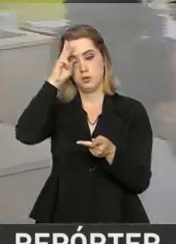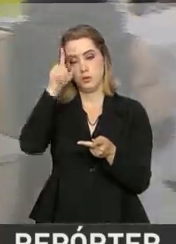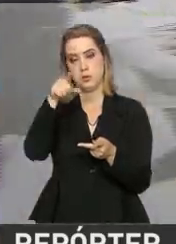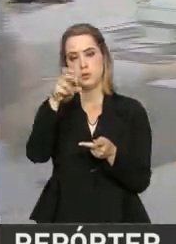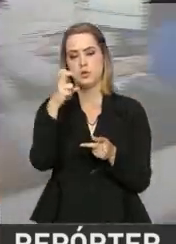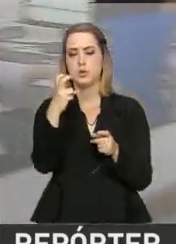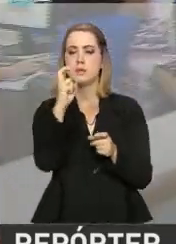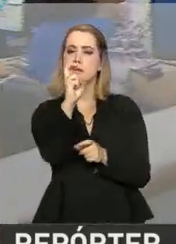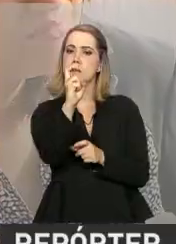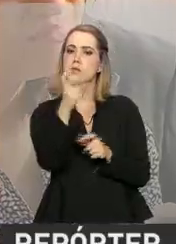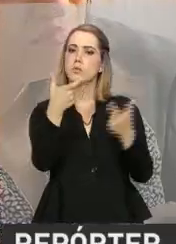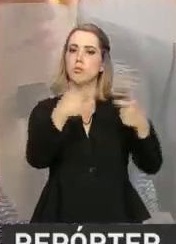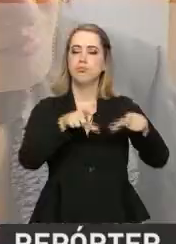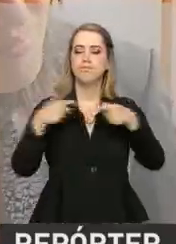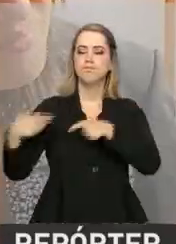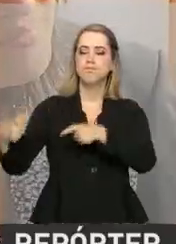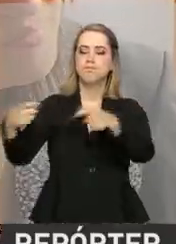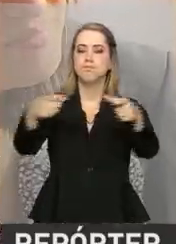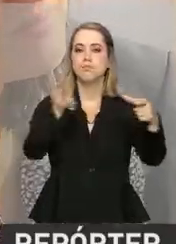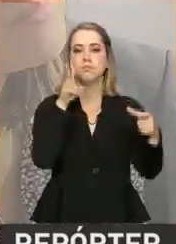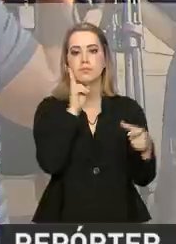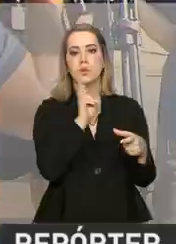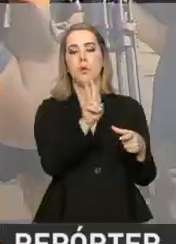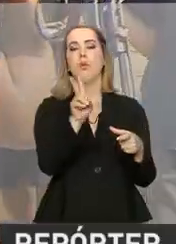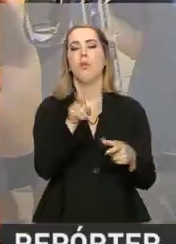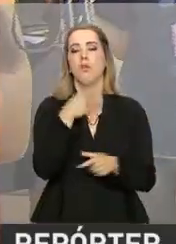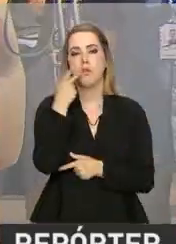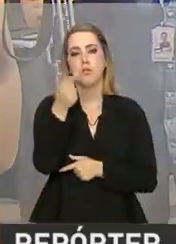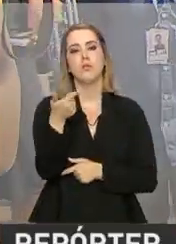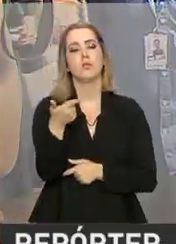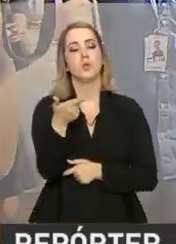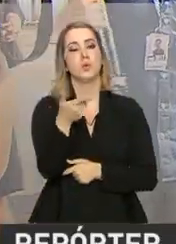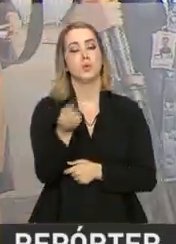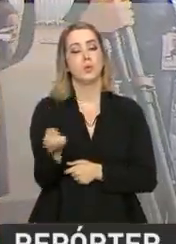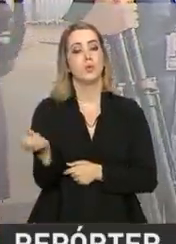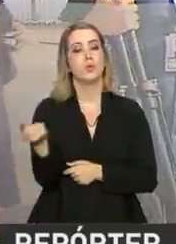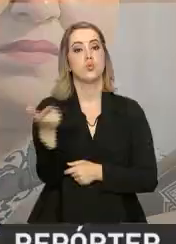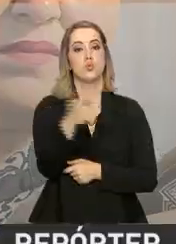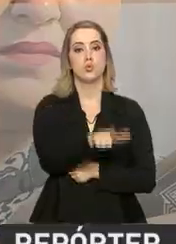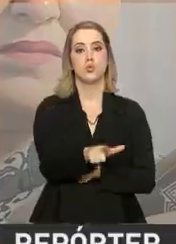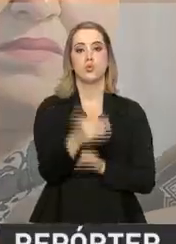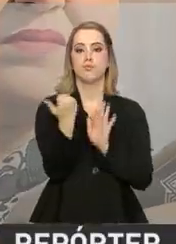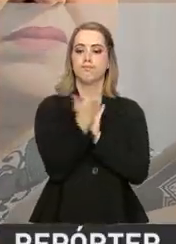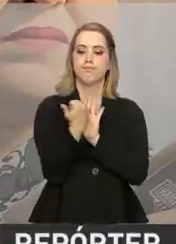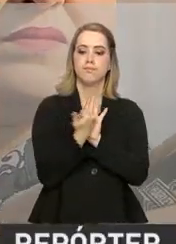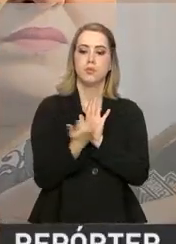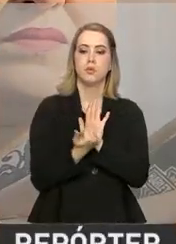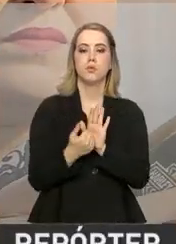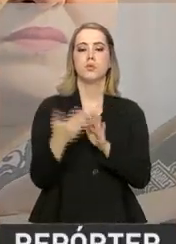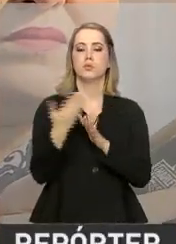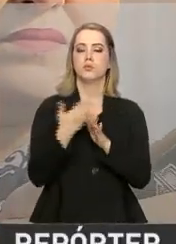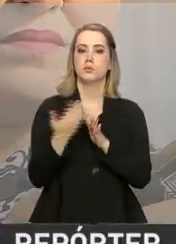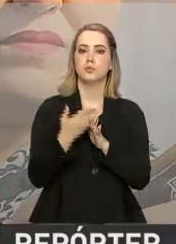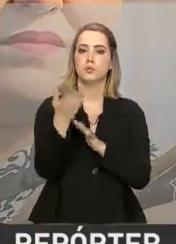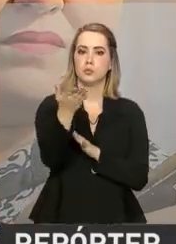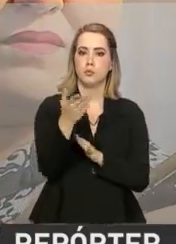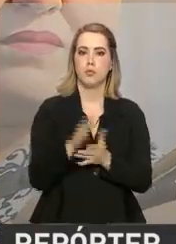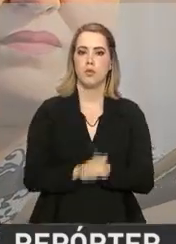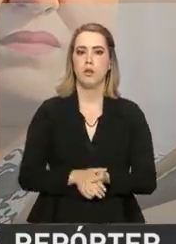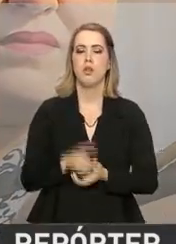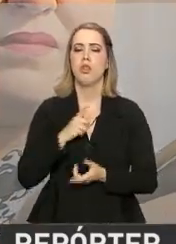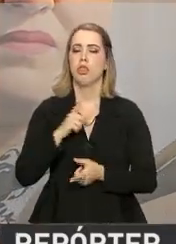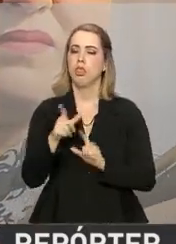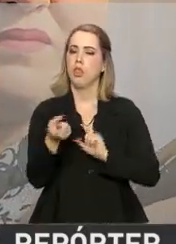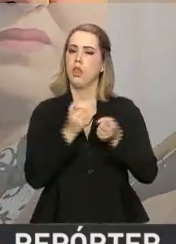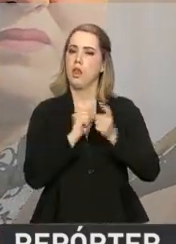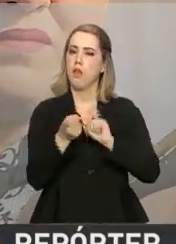do hb e falou sobre a possibilidade de um novo modelo de financiamento eu acho que tem um modelo de gestão proposto